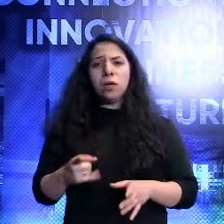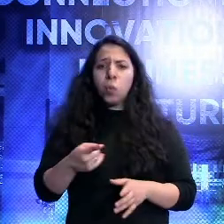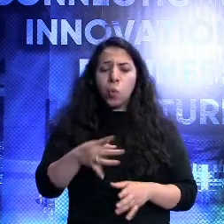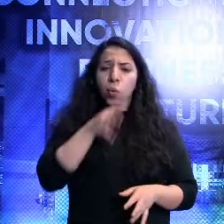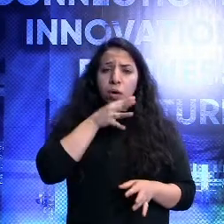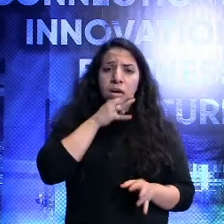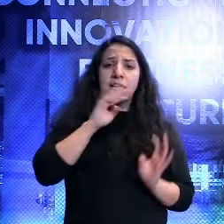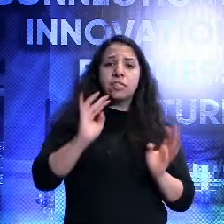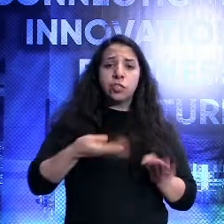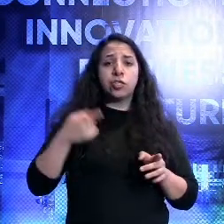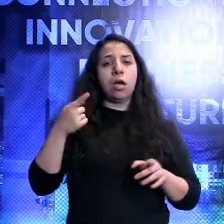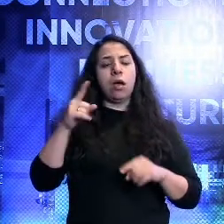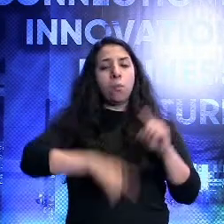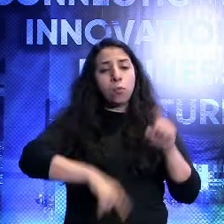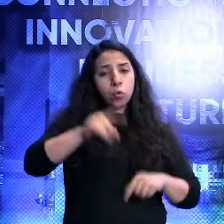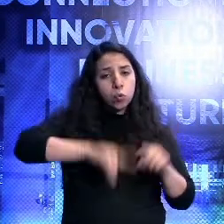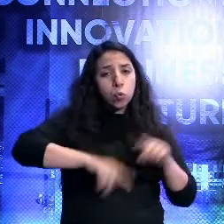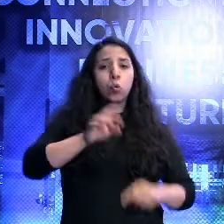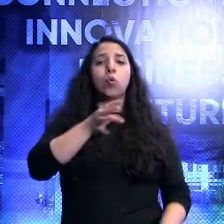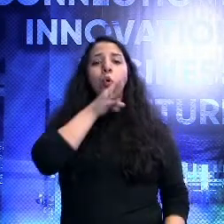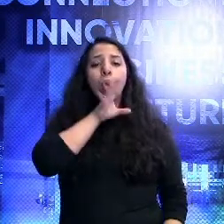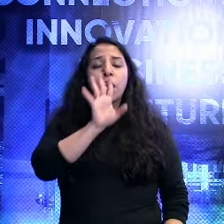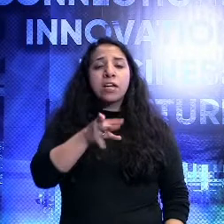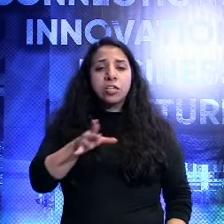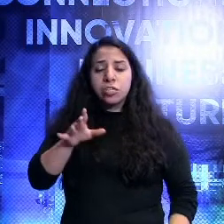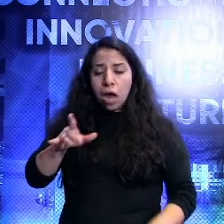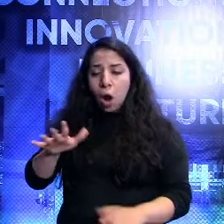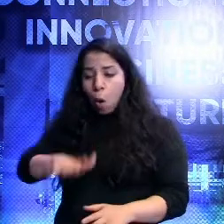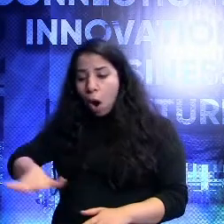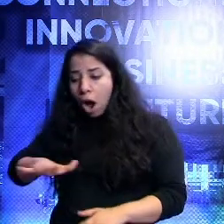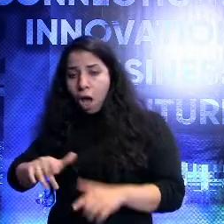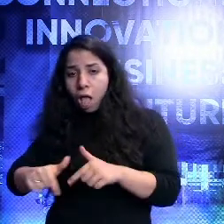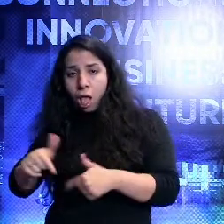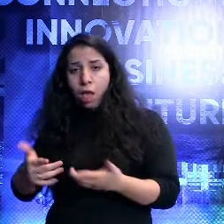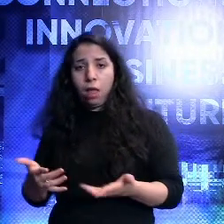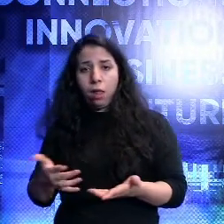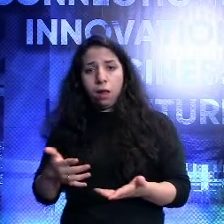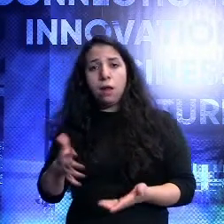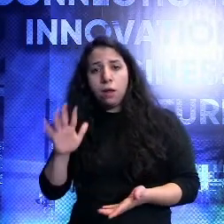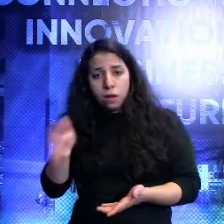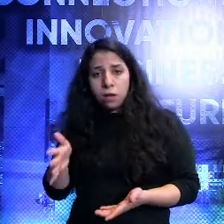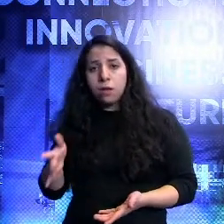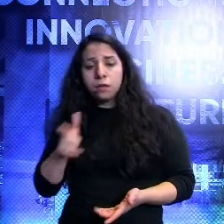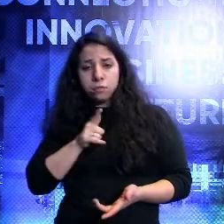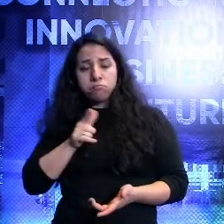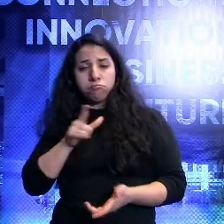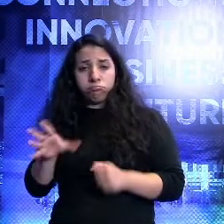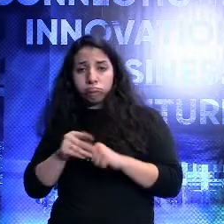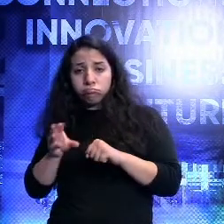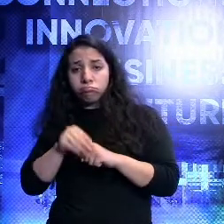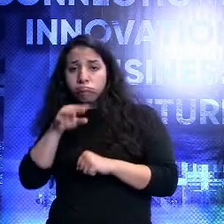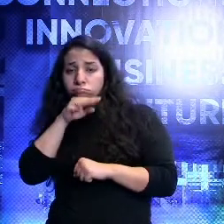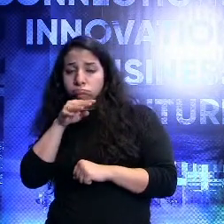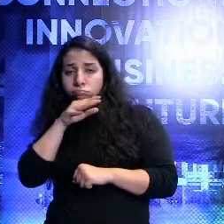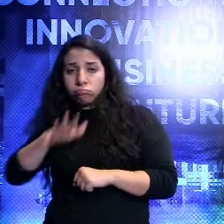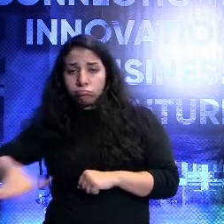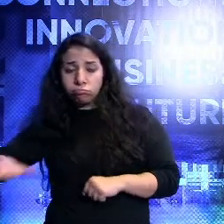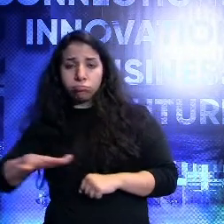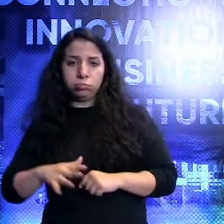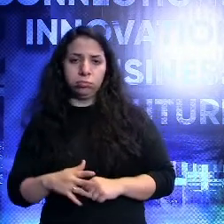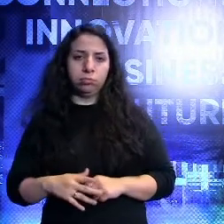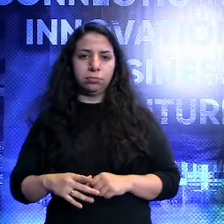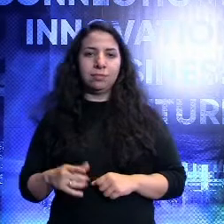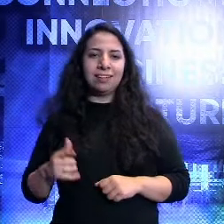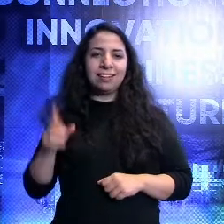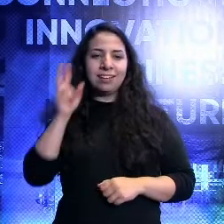um conhecimento... tinha uns autores final da década de 90, uns japoneses, Nonaka e Takeuchi, que